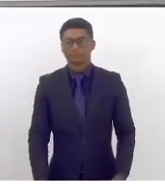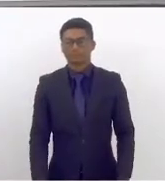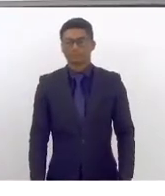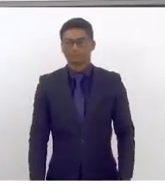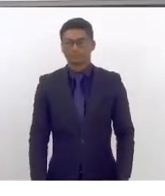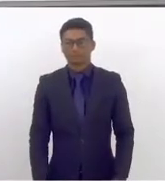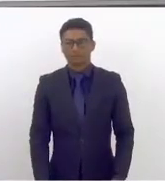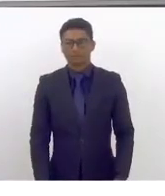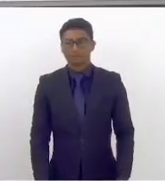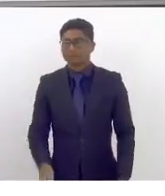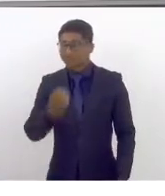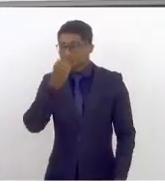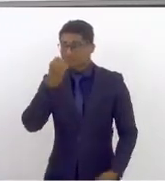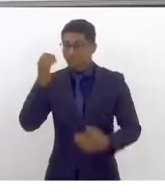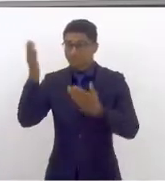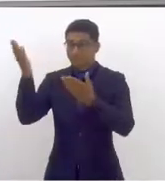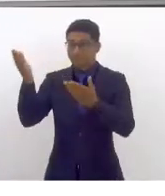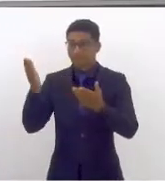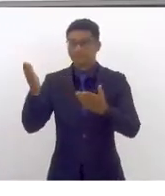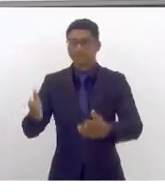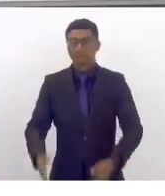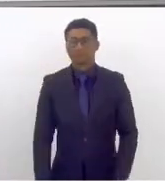seja bem-vindo